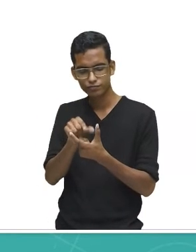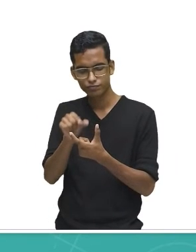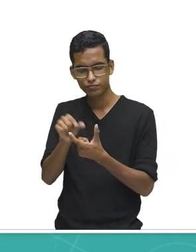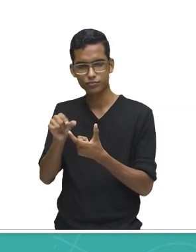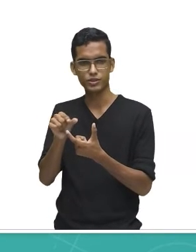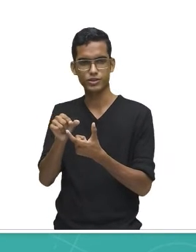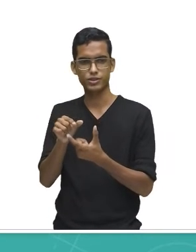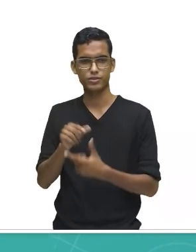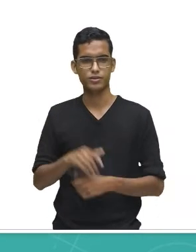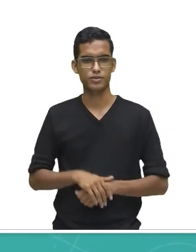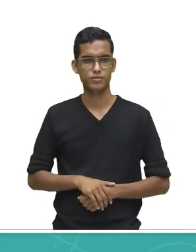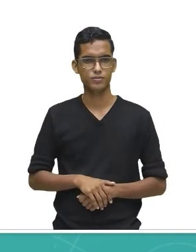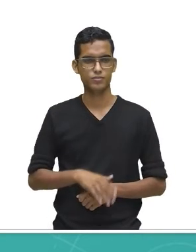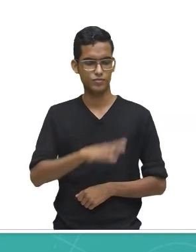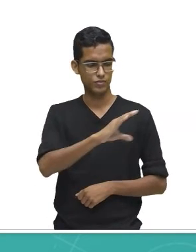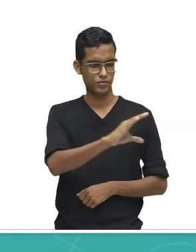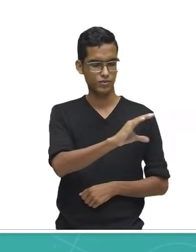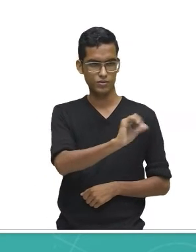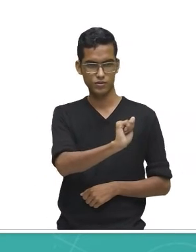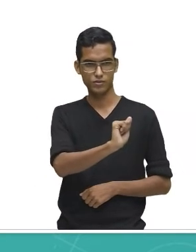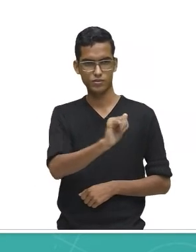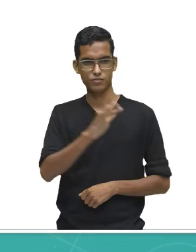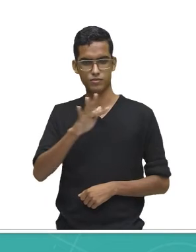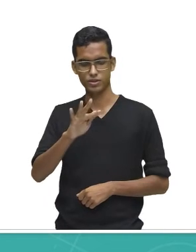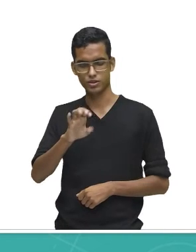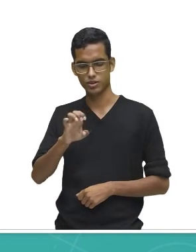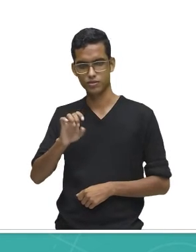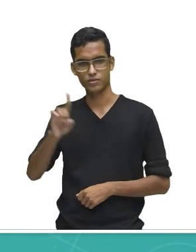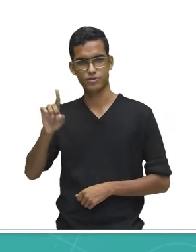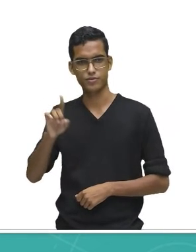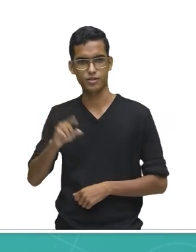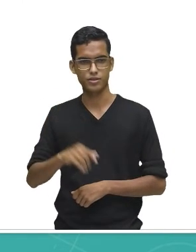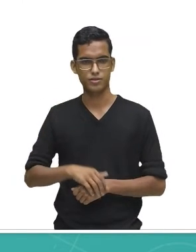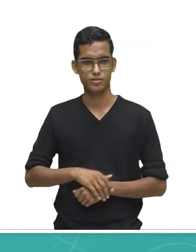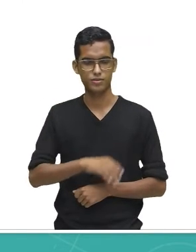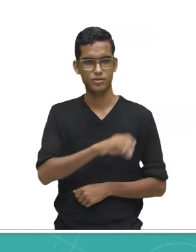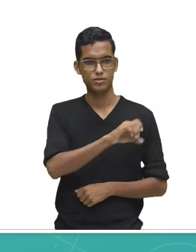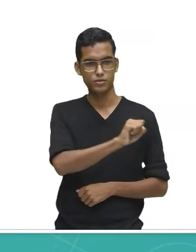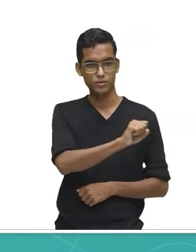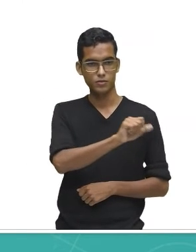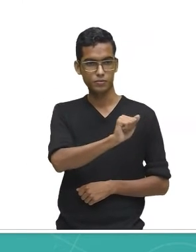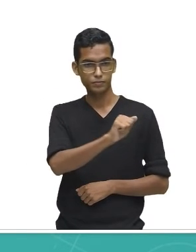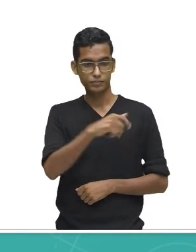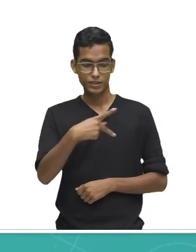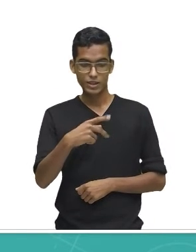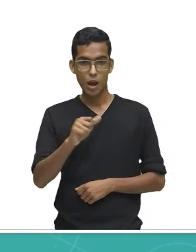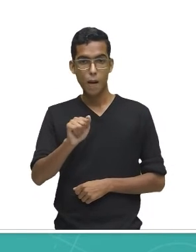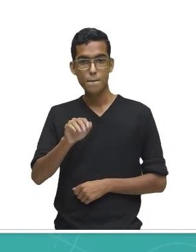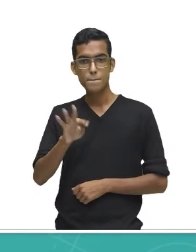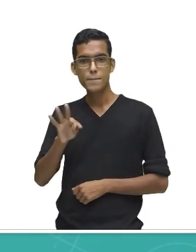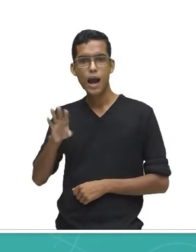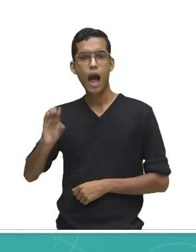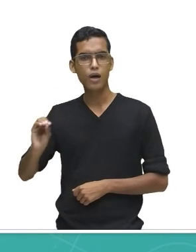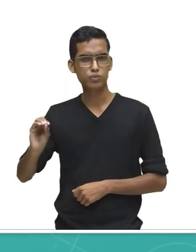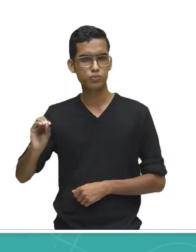aqui eu tenho a sílaba tônica, fé, aqui a sílaba tônica, então eu tenho aqui a última, né? E